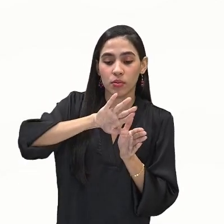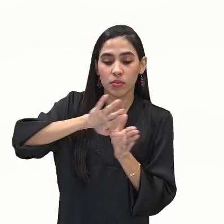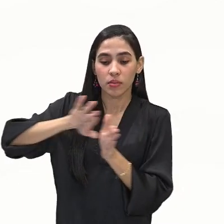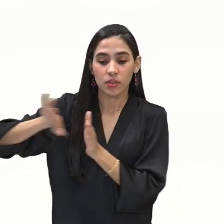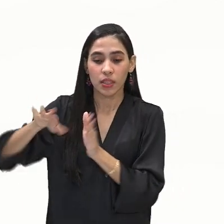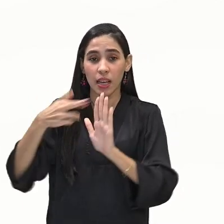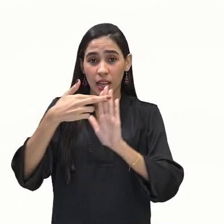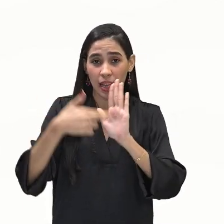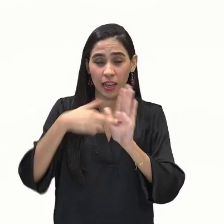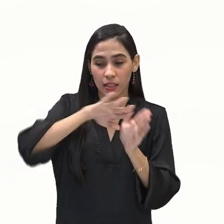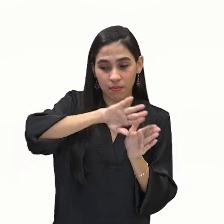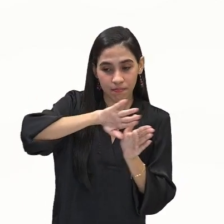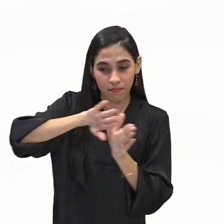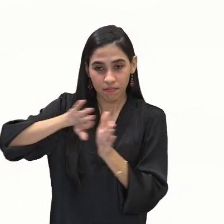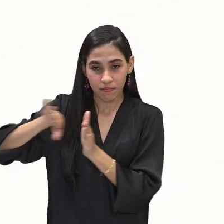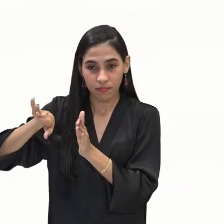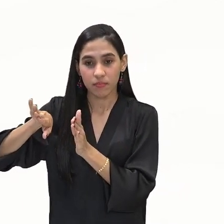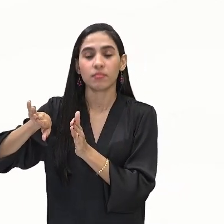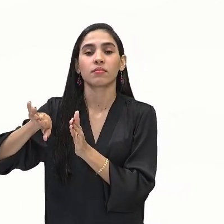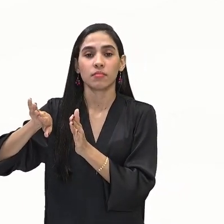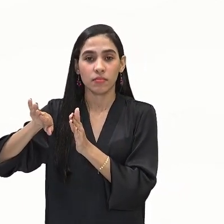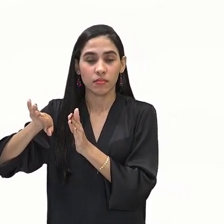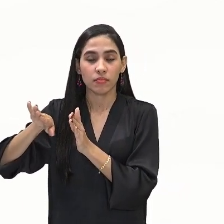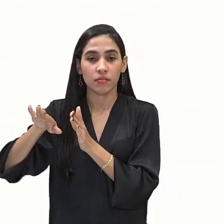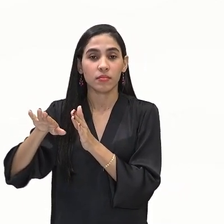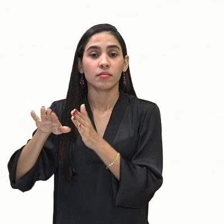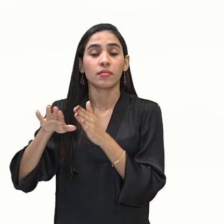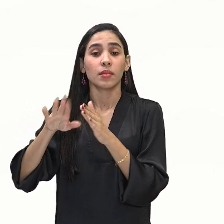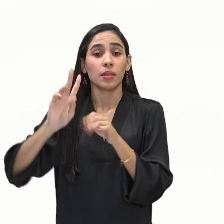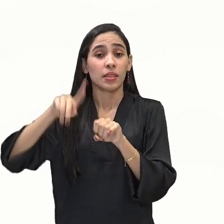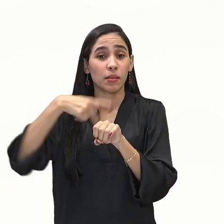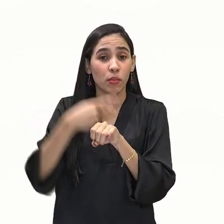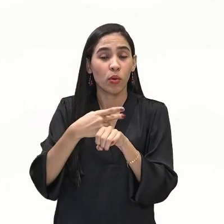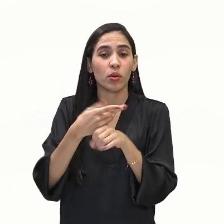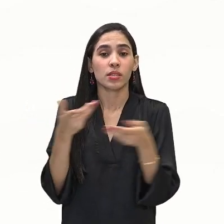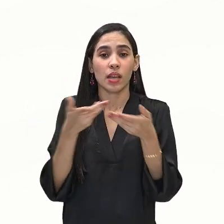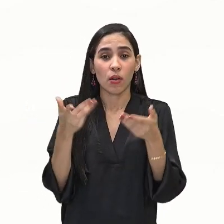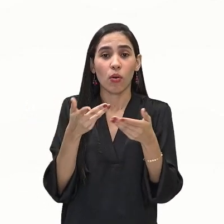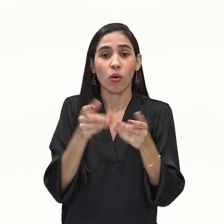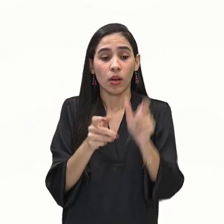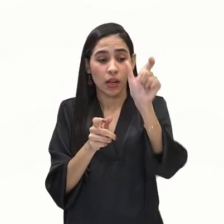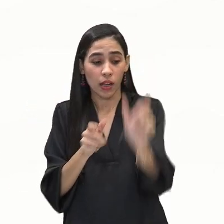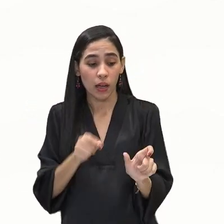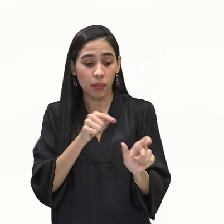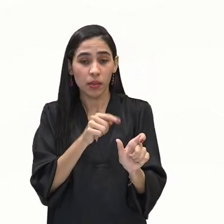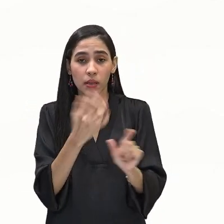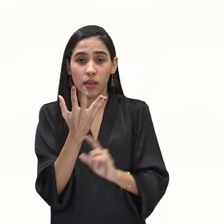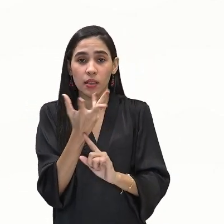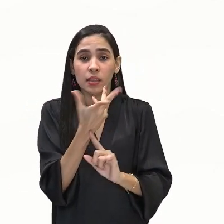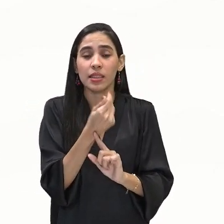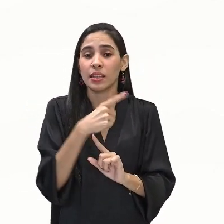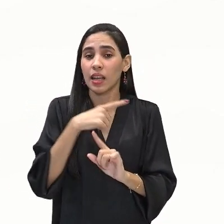as regras e, então, agora o artista tem liberdade para a